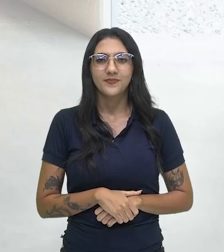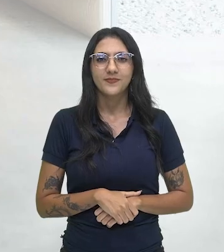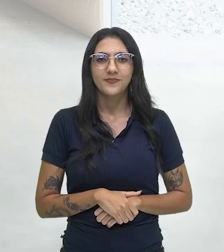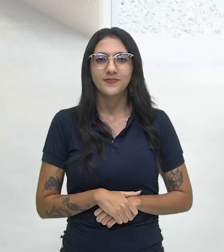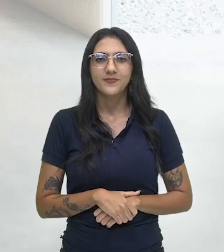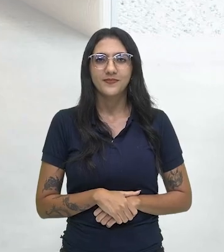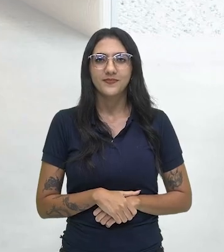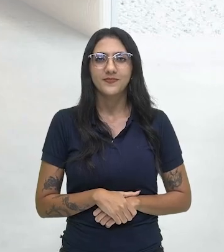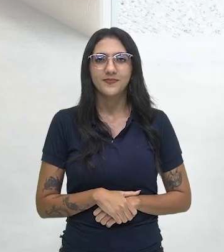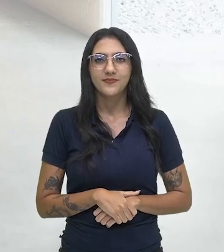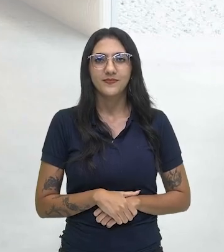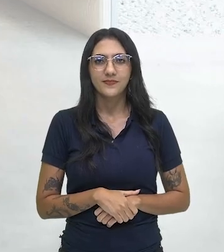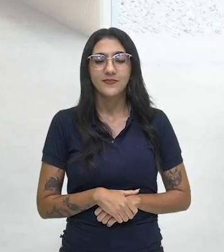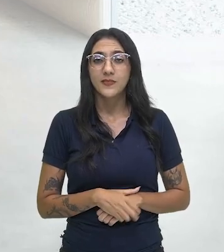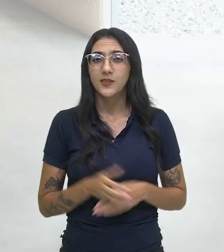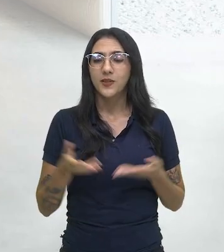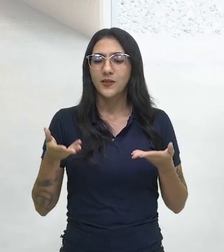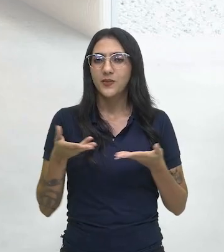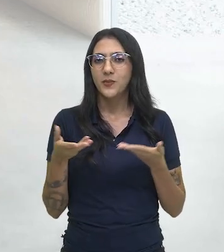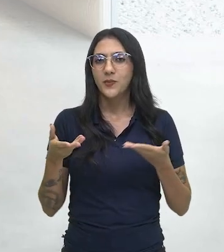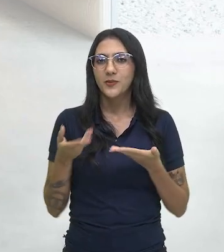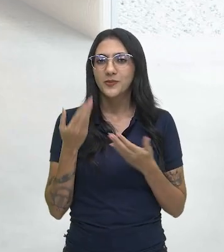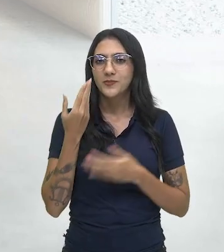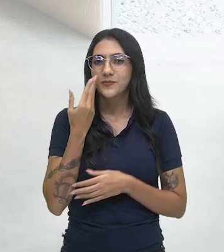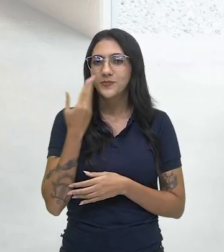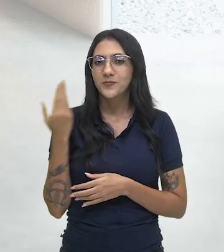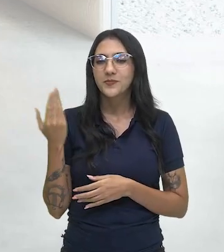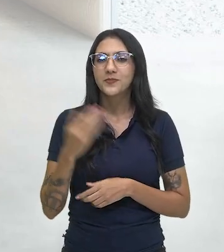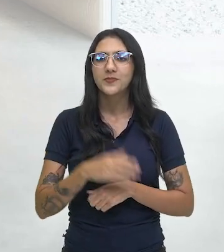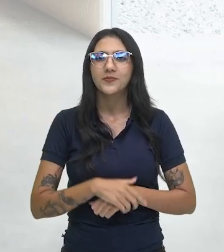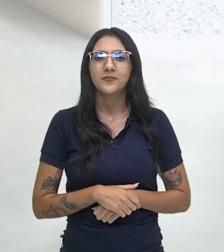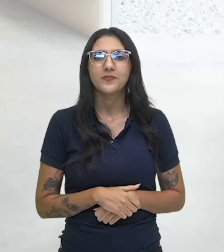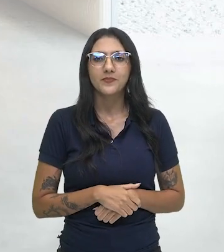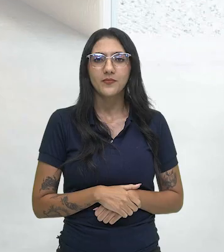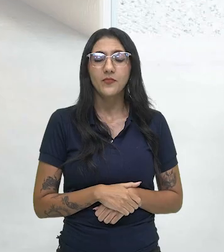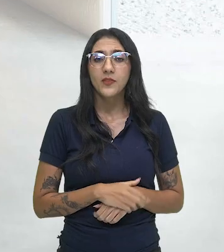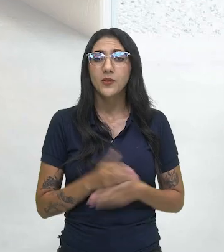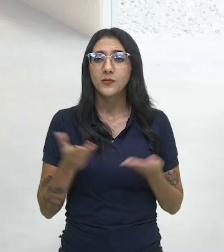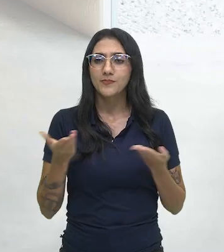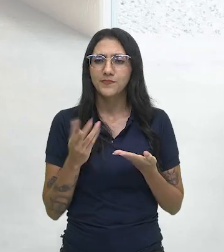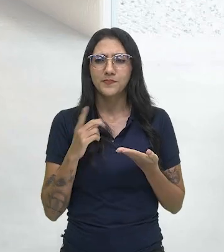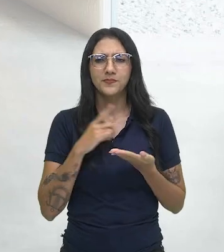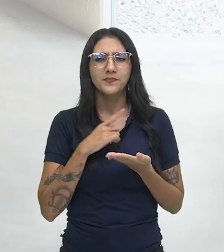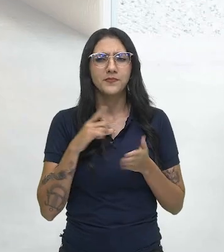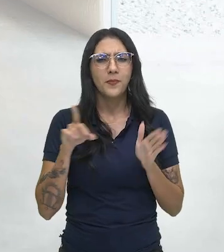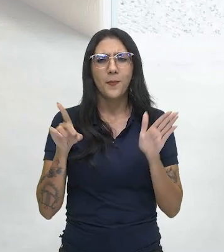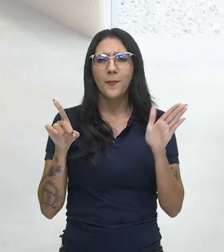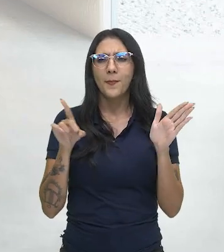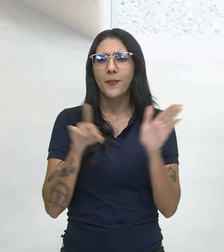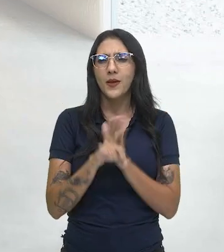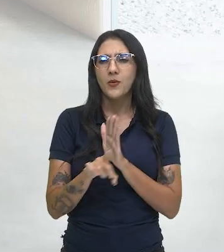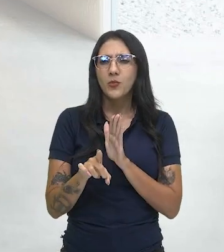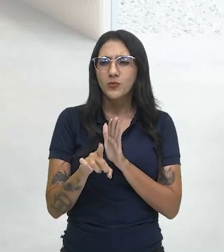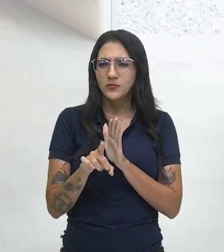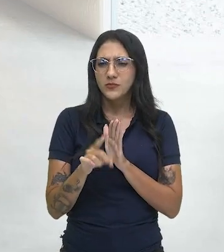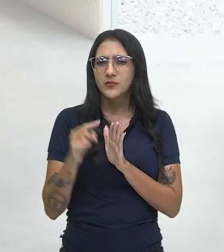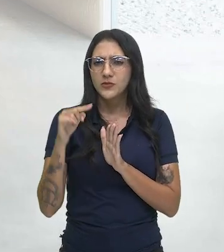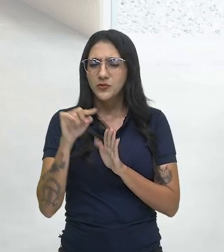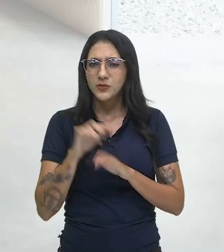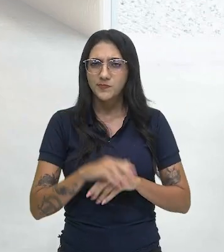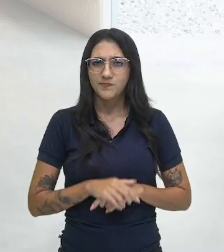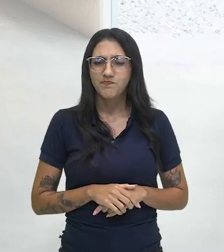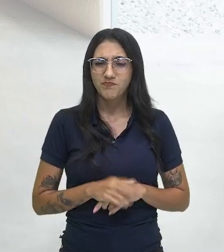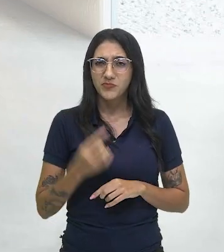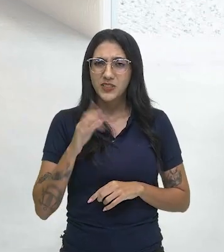No Café Consciência, eu tenho aqui uma pergunta para vocês. Vocês já